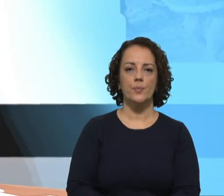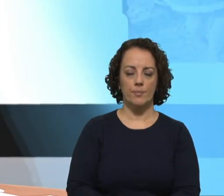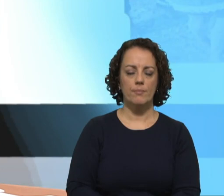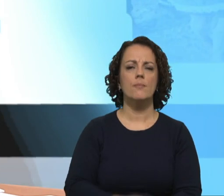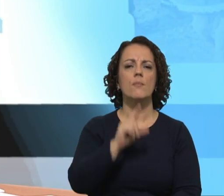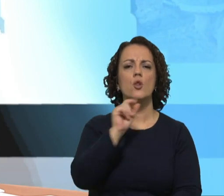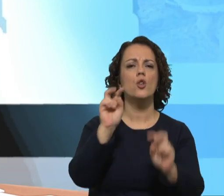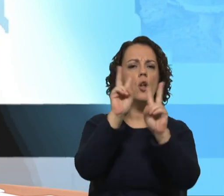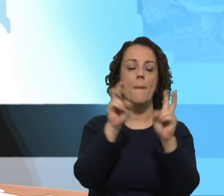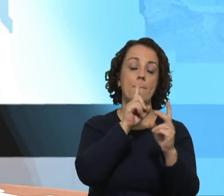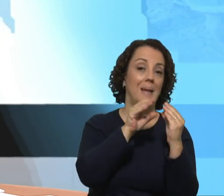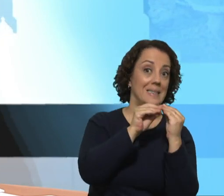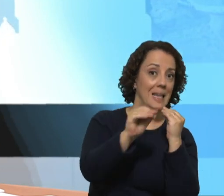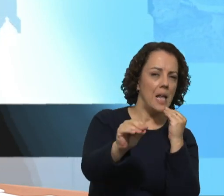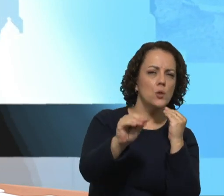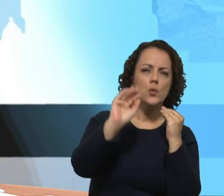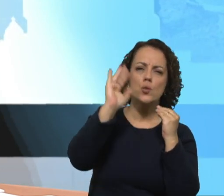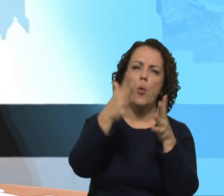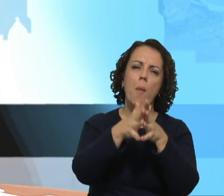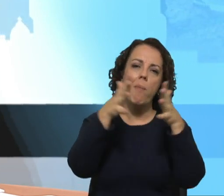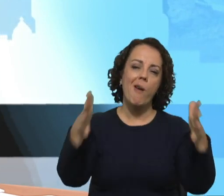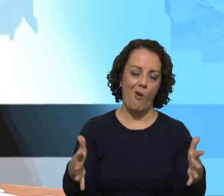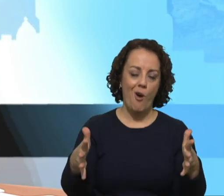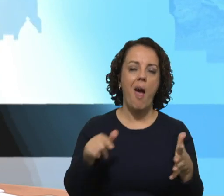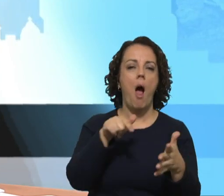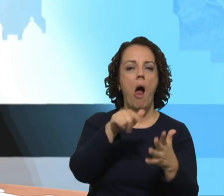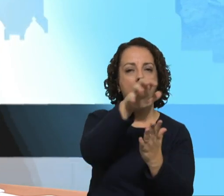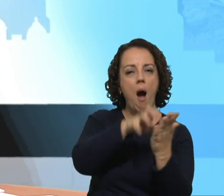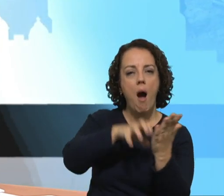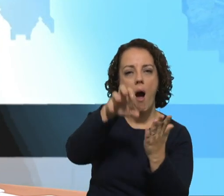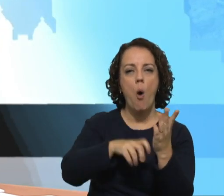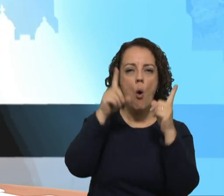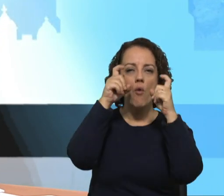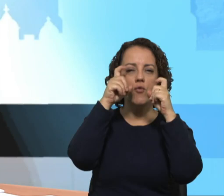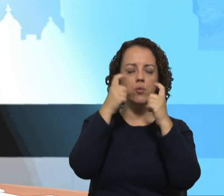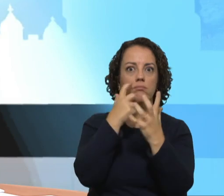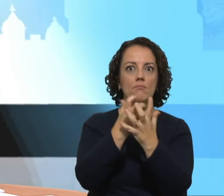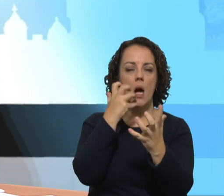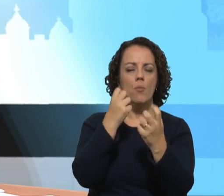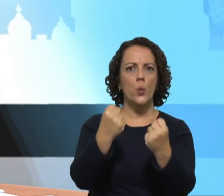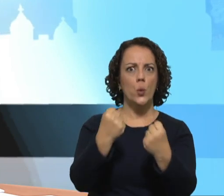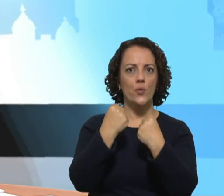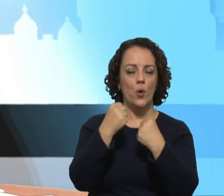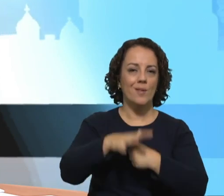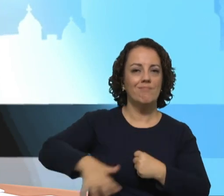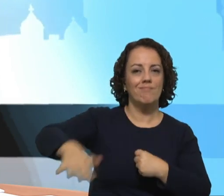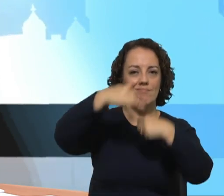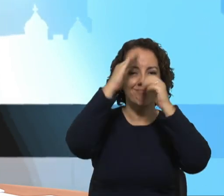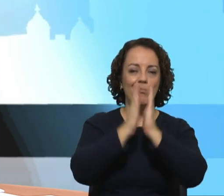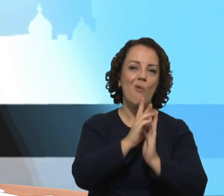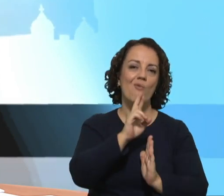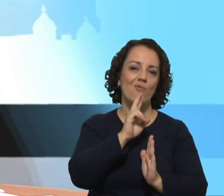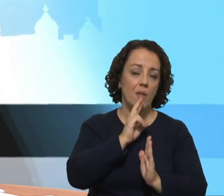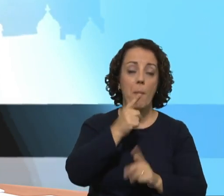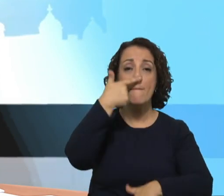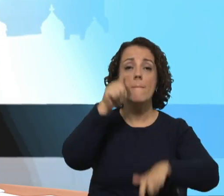Chama-se Do Silêncio Maior e reúne algumas das imagens fortes do Santuário de Fátima, sem as multidões de